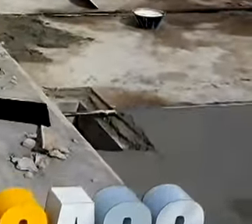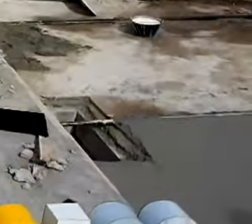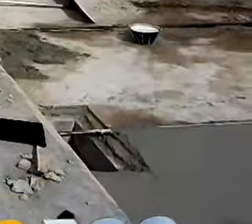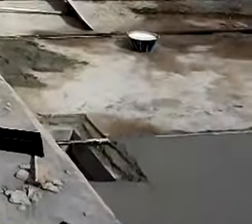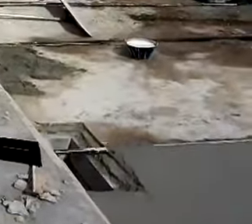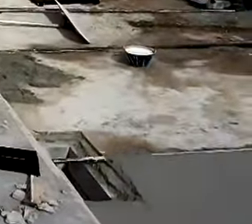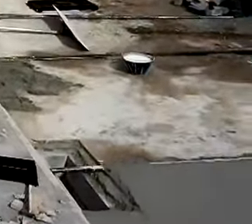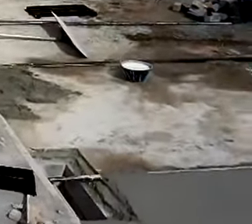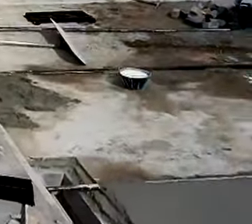Legenda Adriana